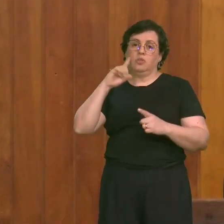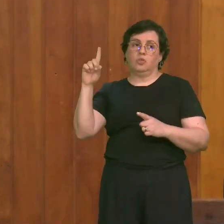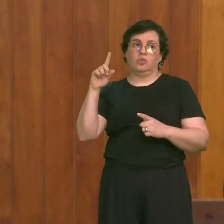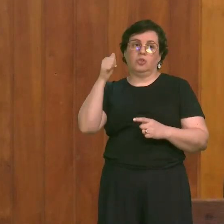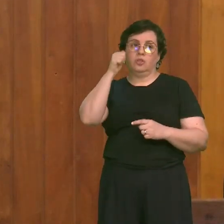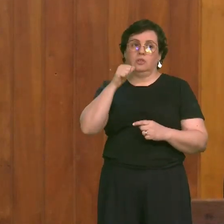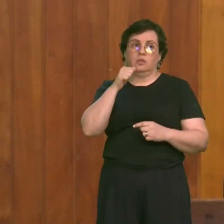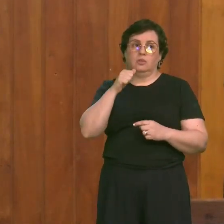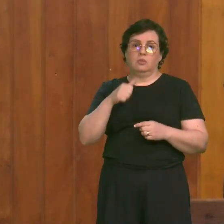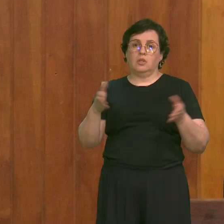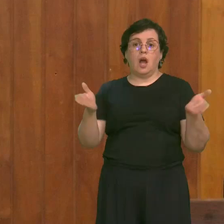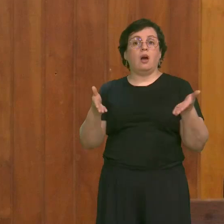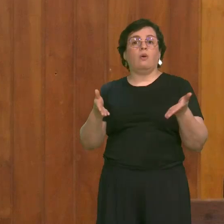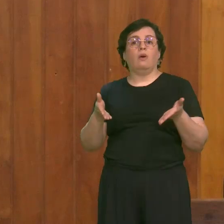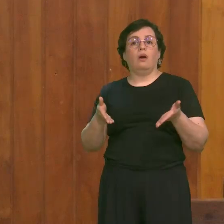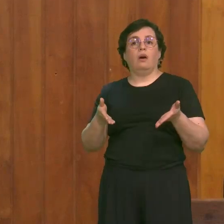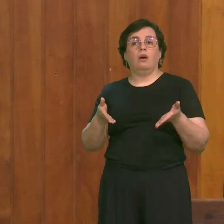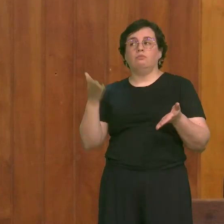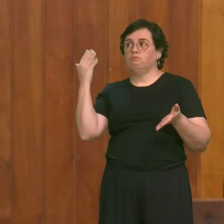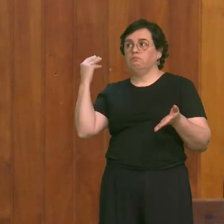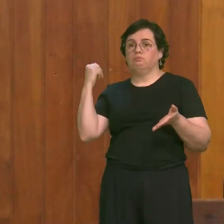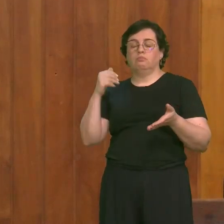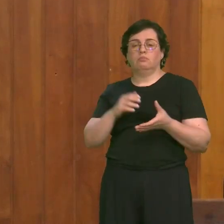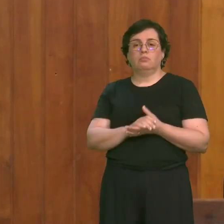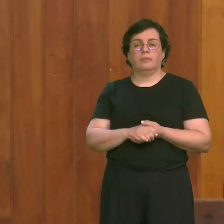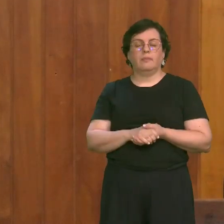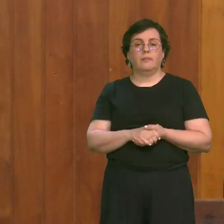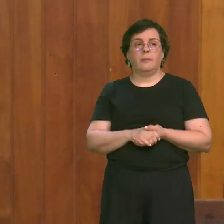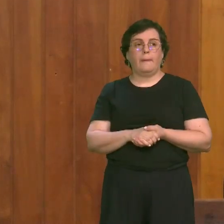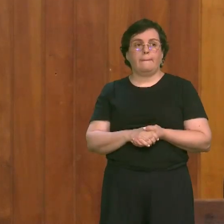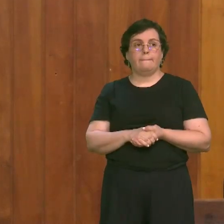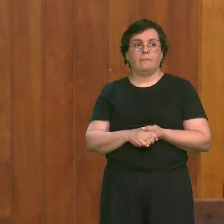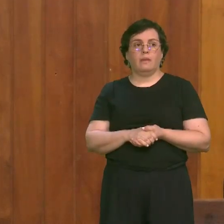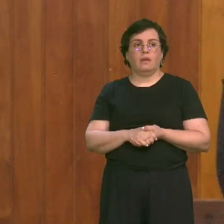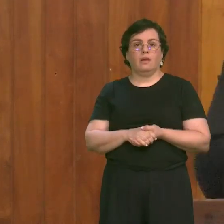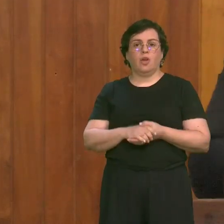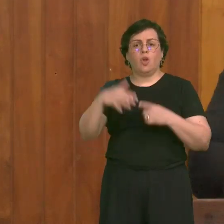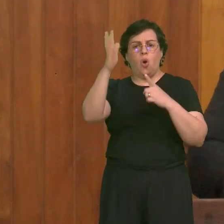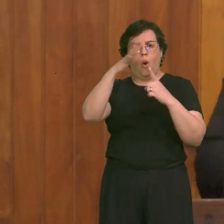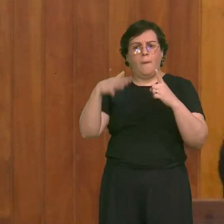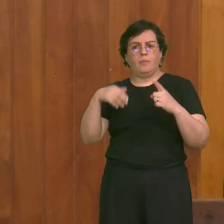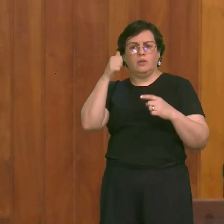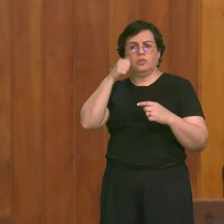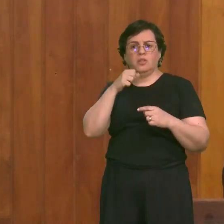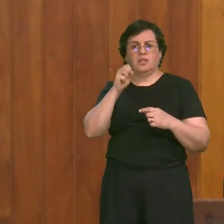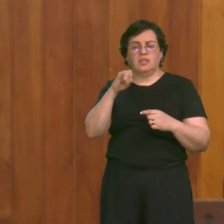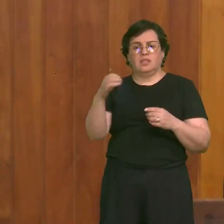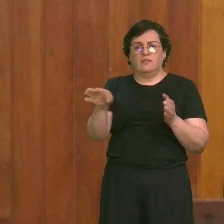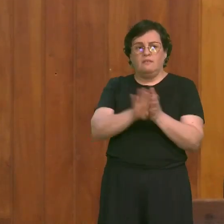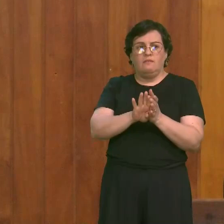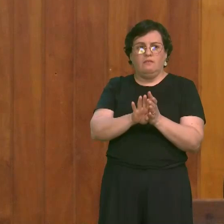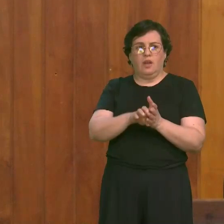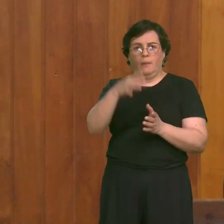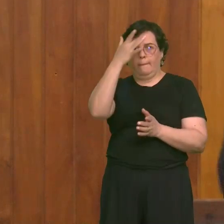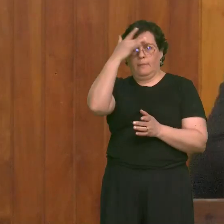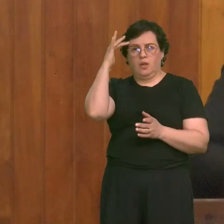agora nesses últimos dias que homenagem às mulheres se veio gente aqui do prefeito enfiou o dedo na cara de